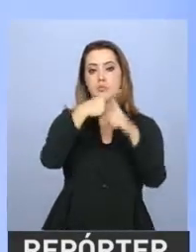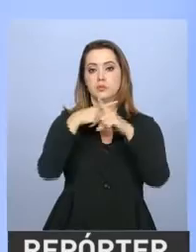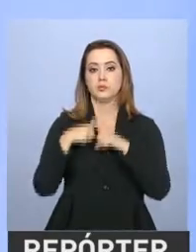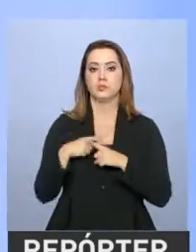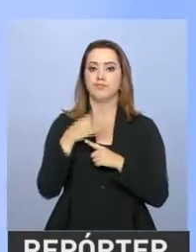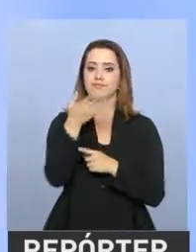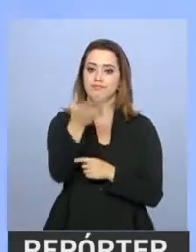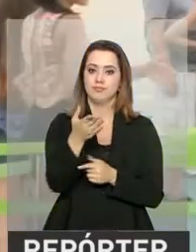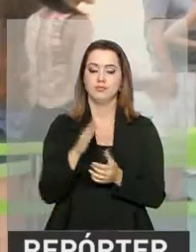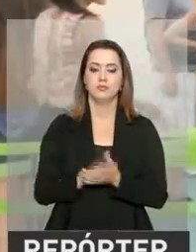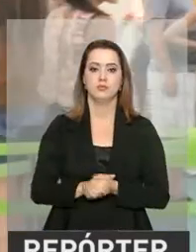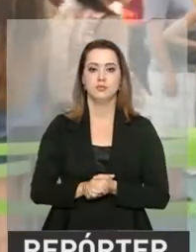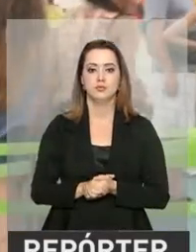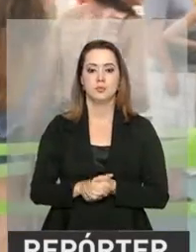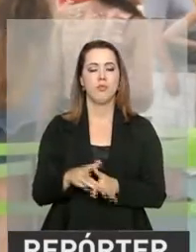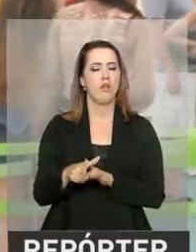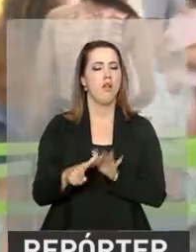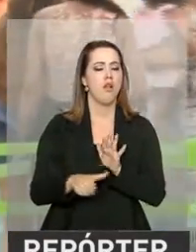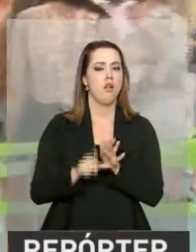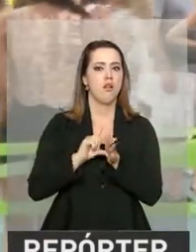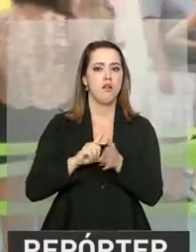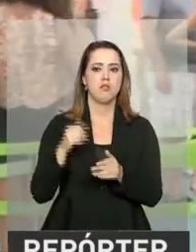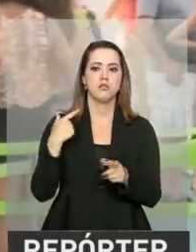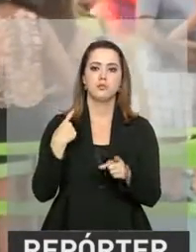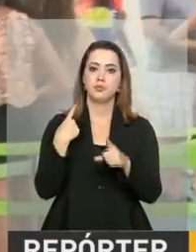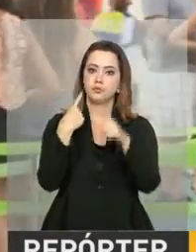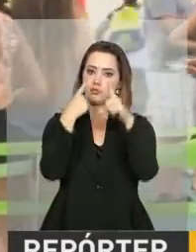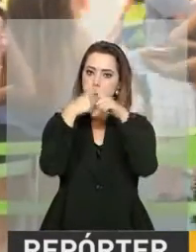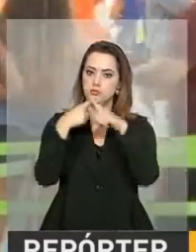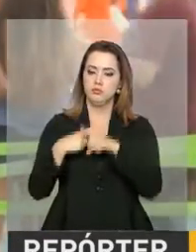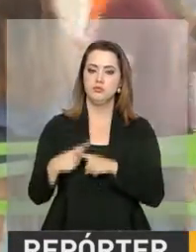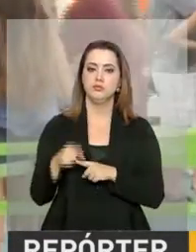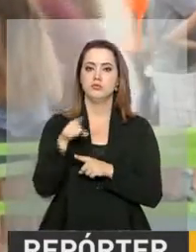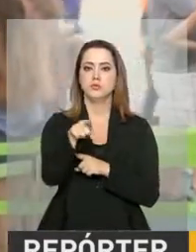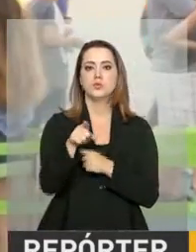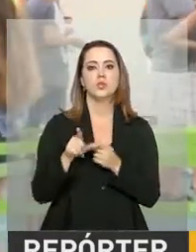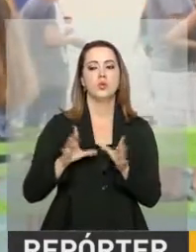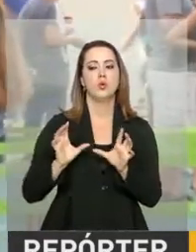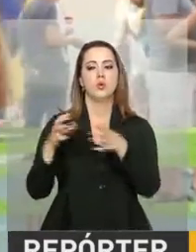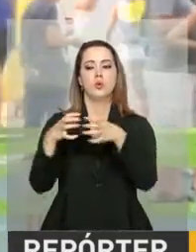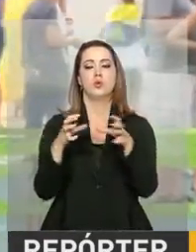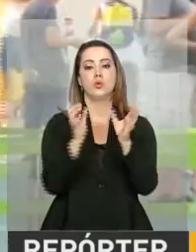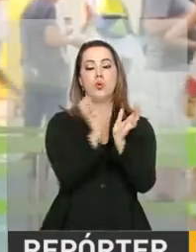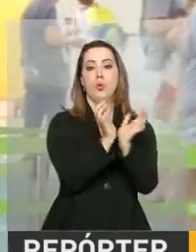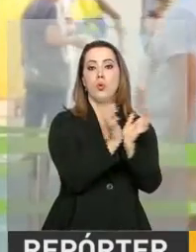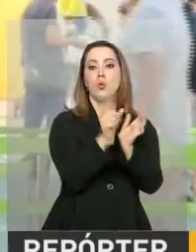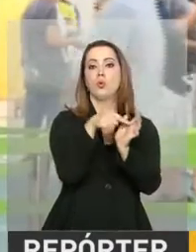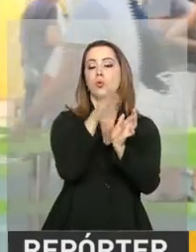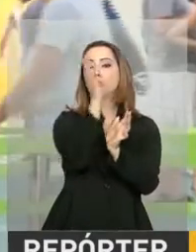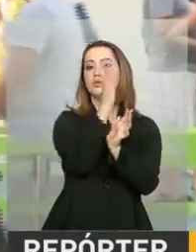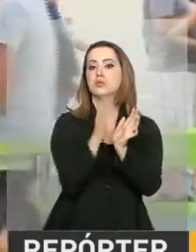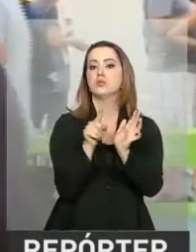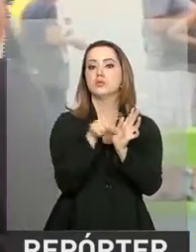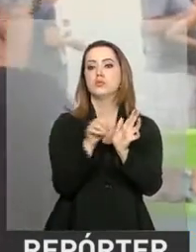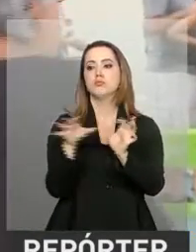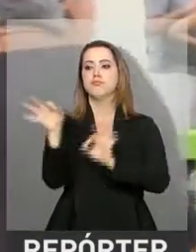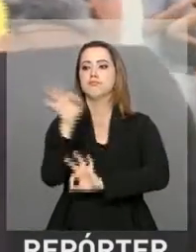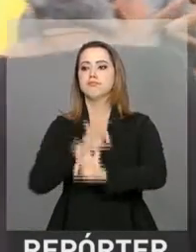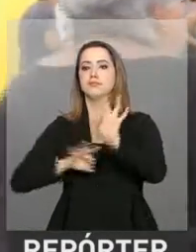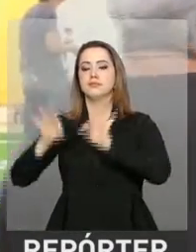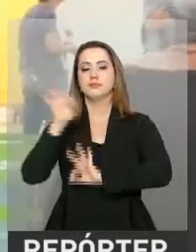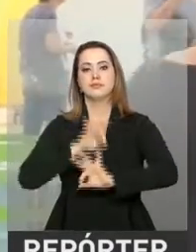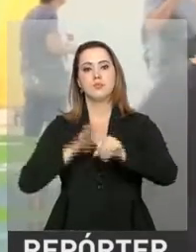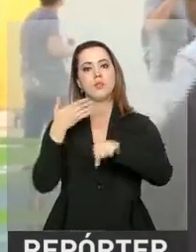nestas Paralimpíadas. Antes de competir aqui no Rio de Janeiro, boa parte da delegação do Brasil se preparou no Centro Paralímpico